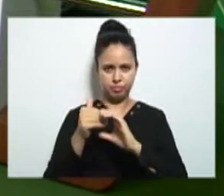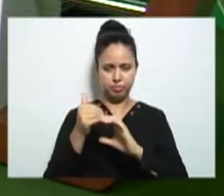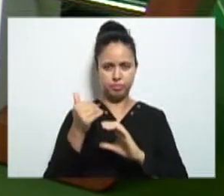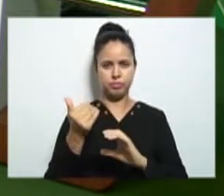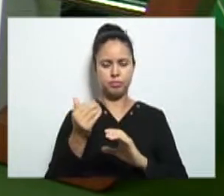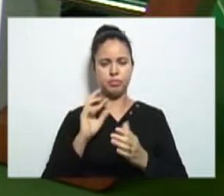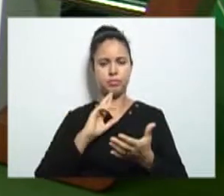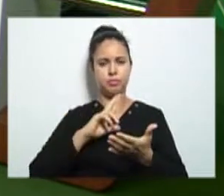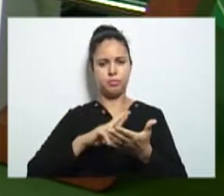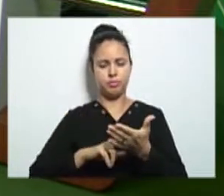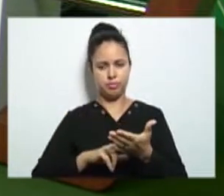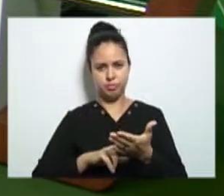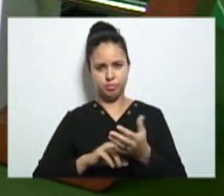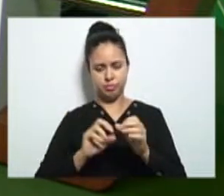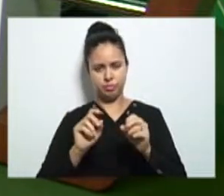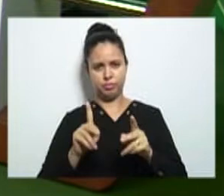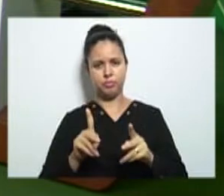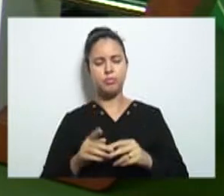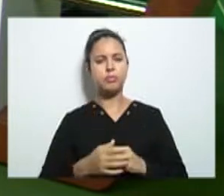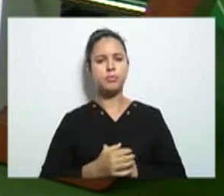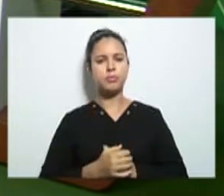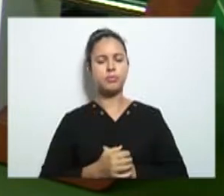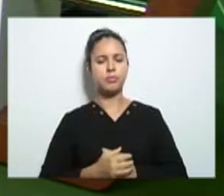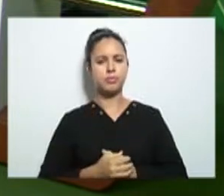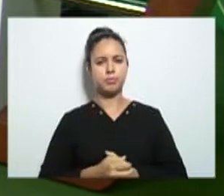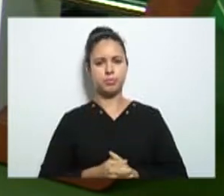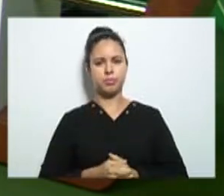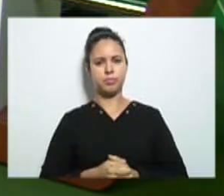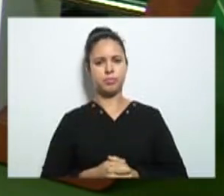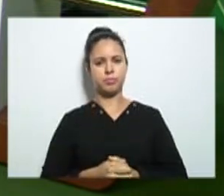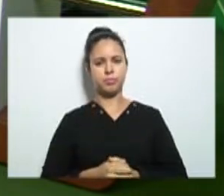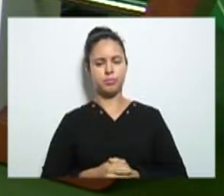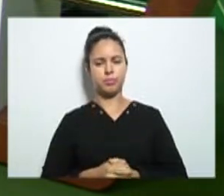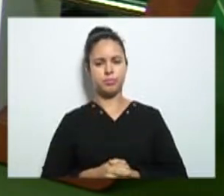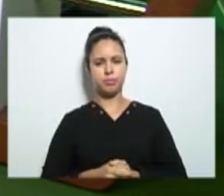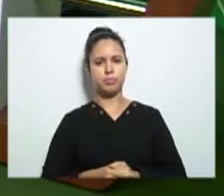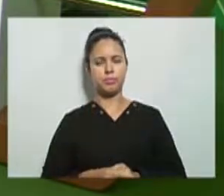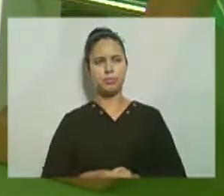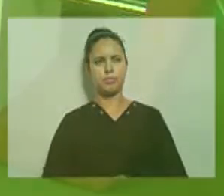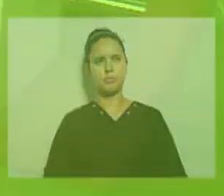estar respondendo e tirando a dúvida de vocês. Até daqui um pouquinho.